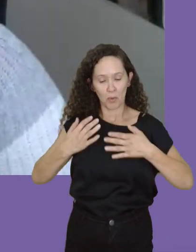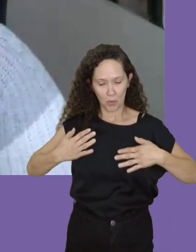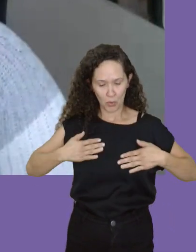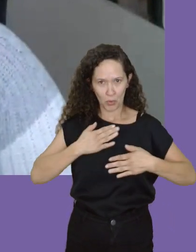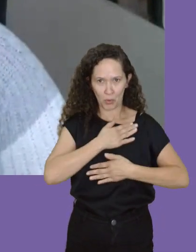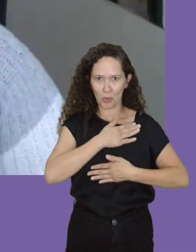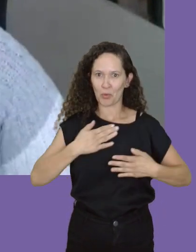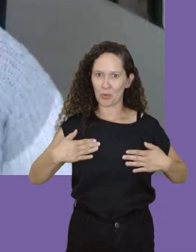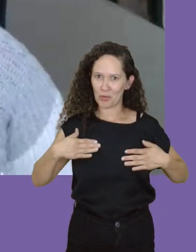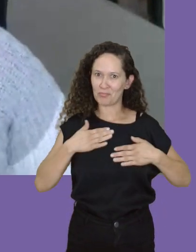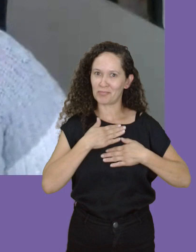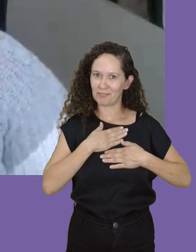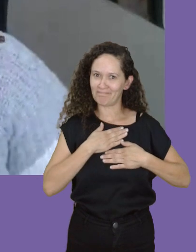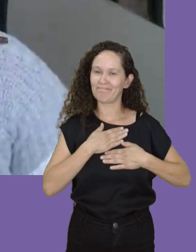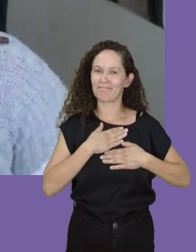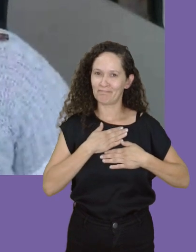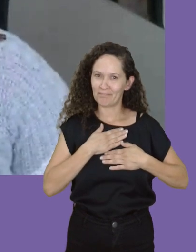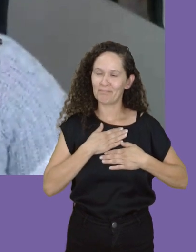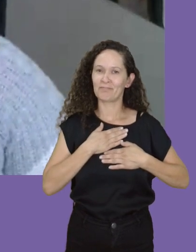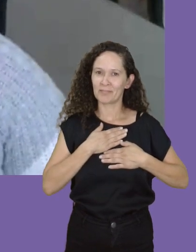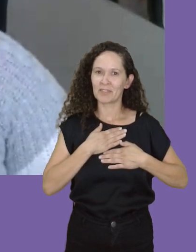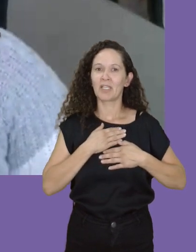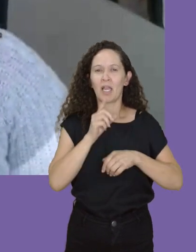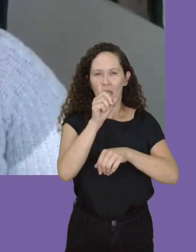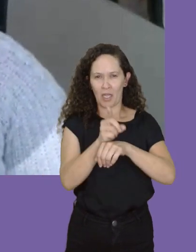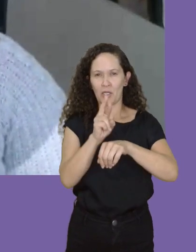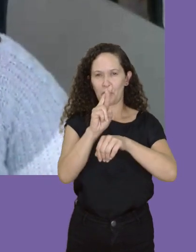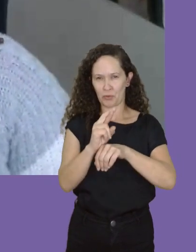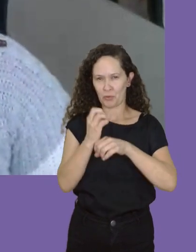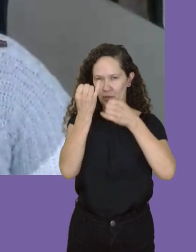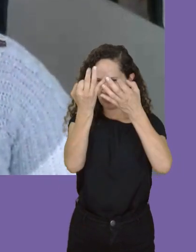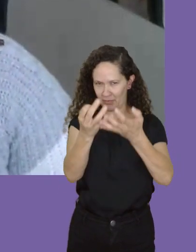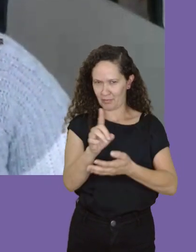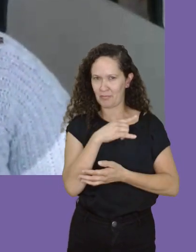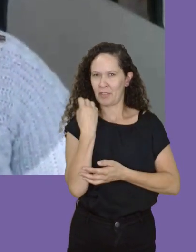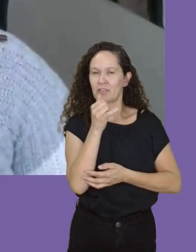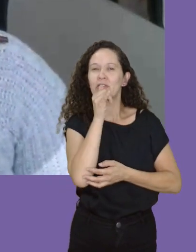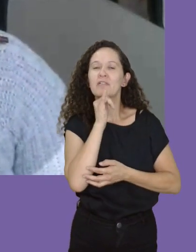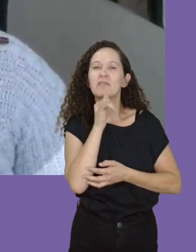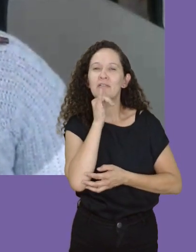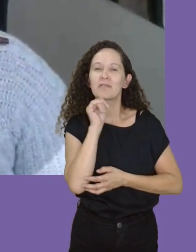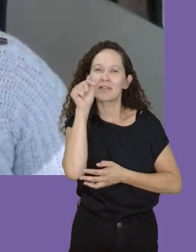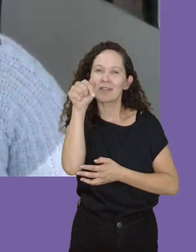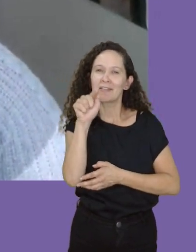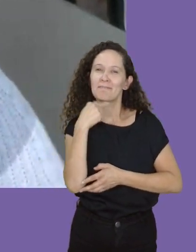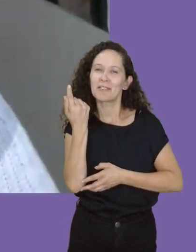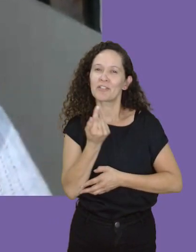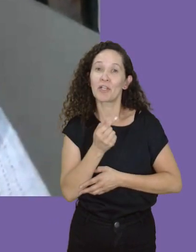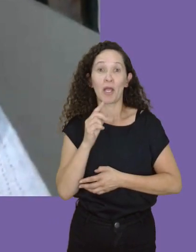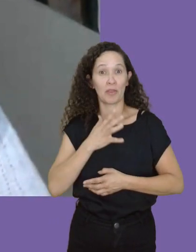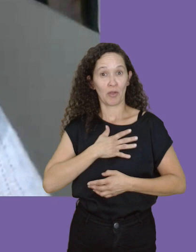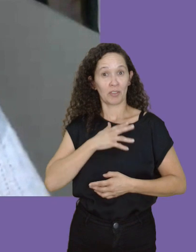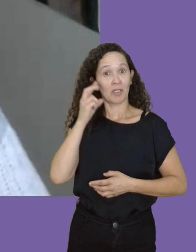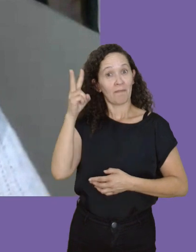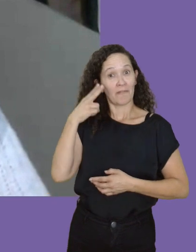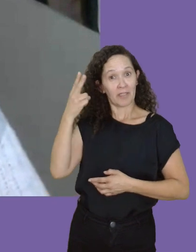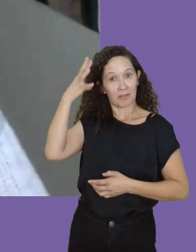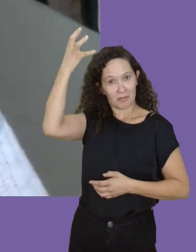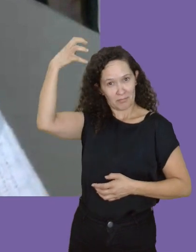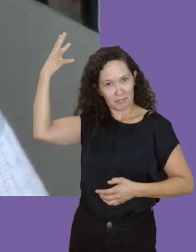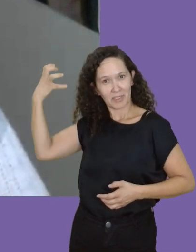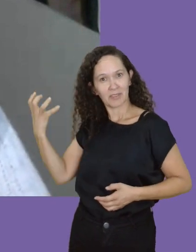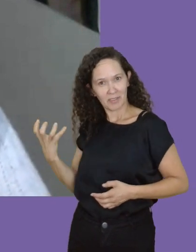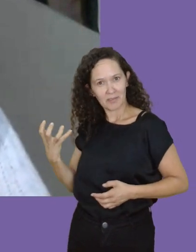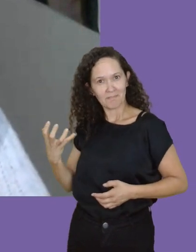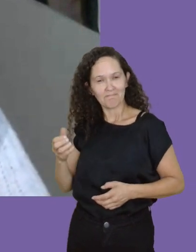física, chegando a um extremo, como bem a doutora aqui exemplificou com o caso, né, da nossa vereadora do Rio de Janeiro, Marielle Franco,